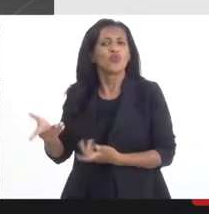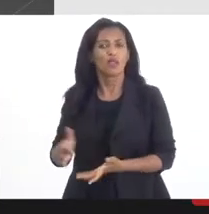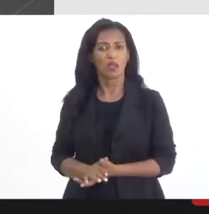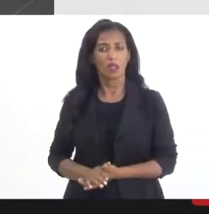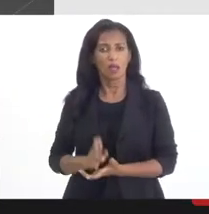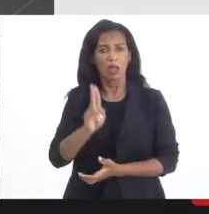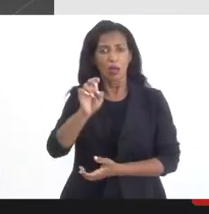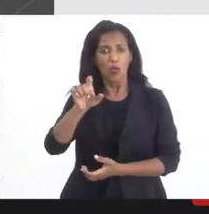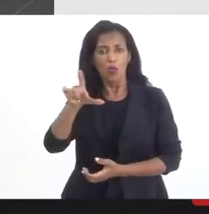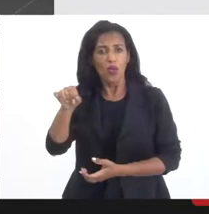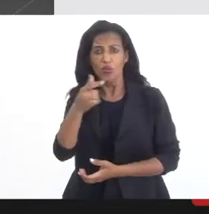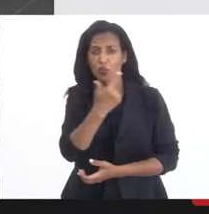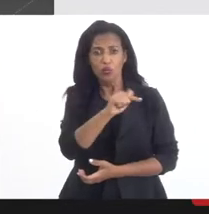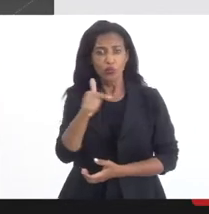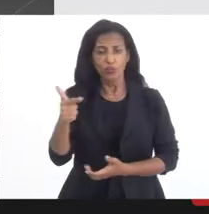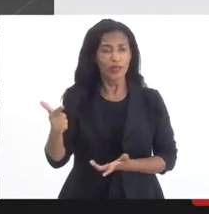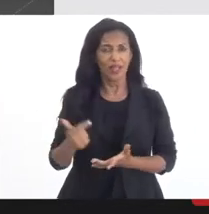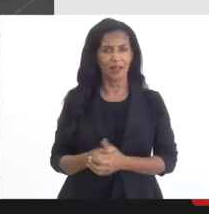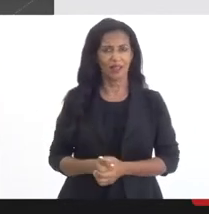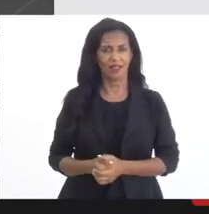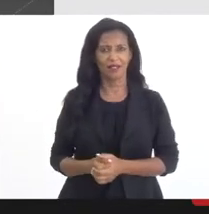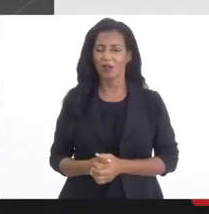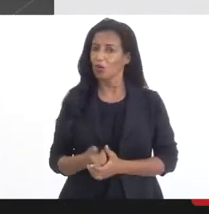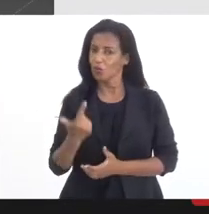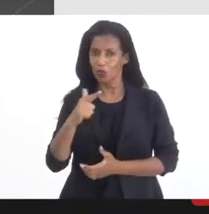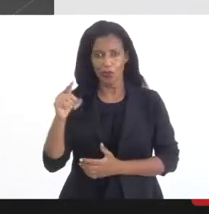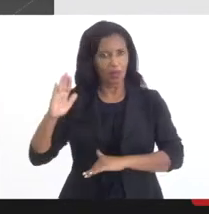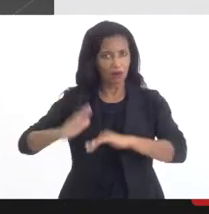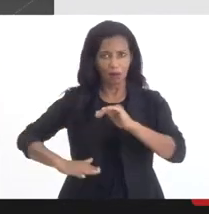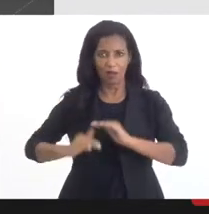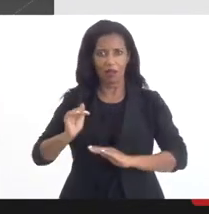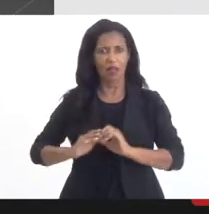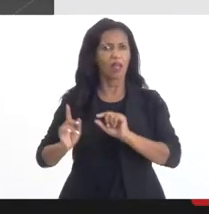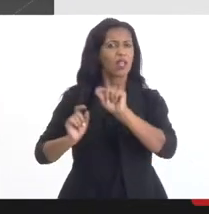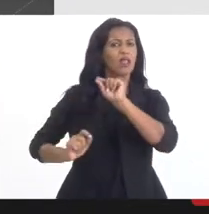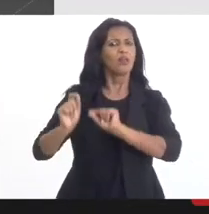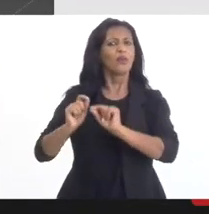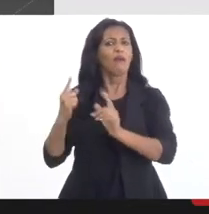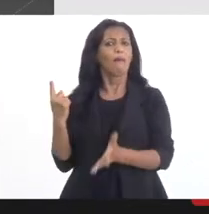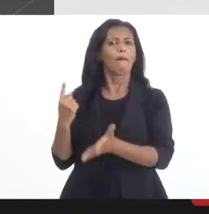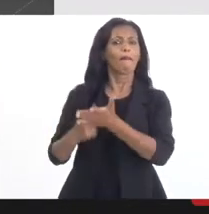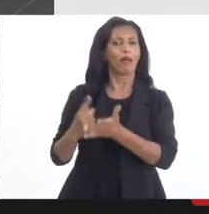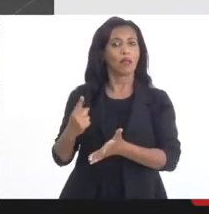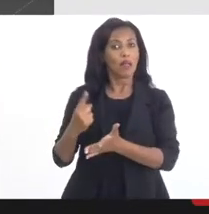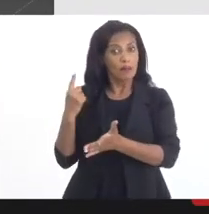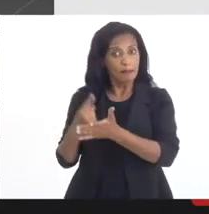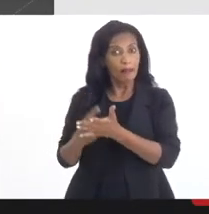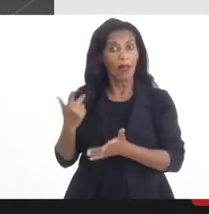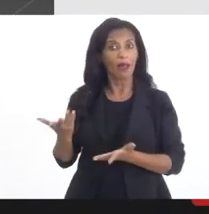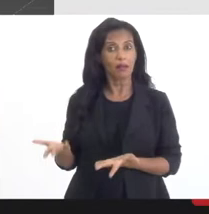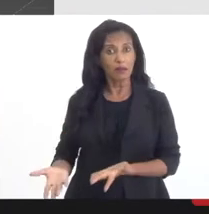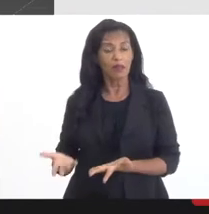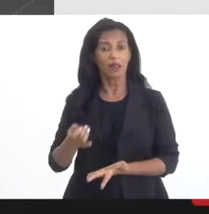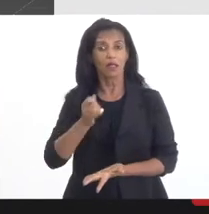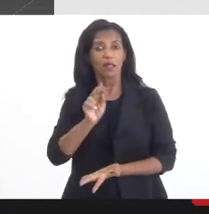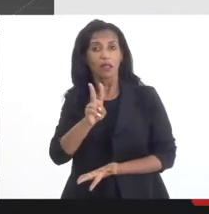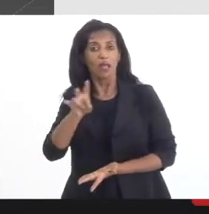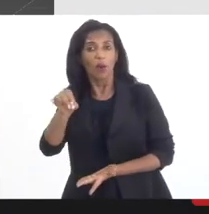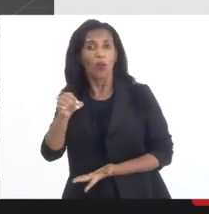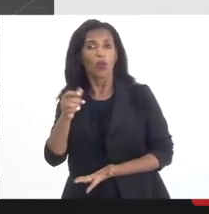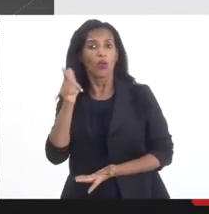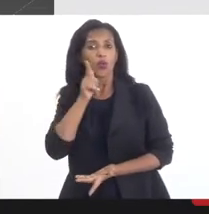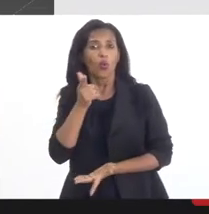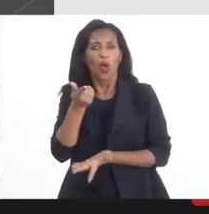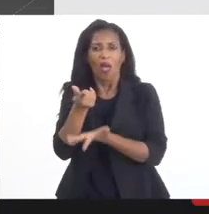tem quadro administrativo. Tá, a UESO não tem quadro administrativo, e daí? O que isso impacta? Isso impacta, por exemplo, que a UESO não consegue gastar